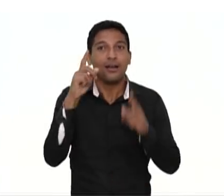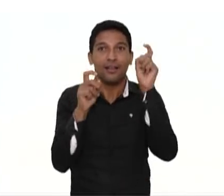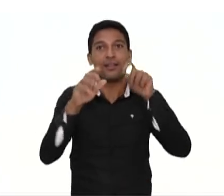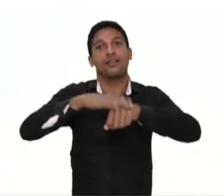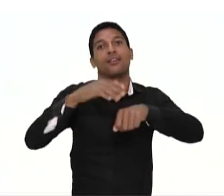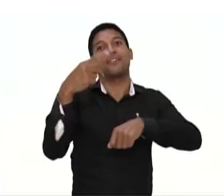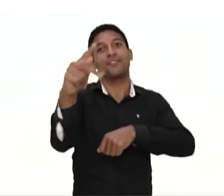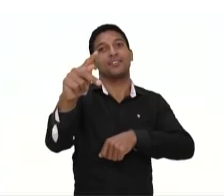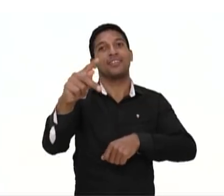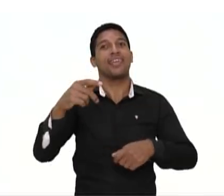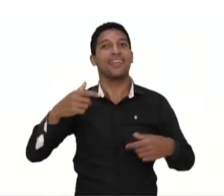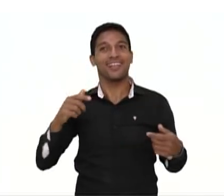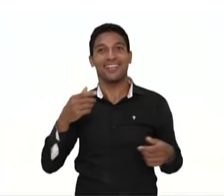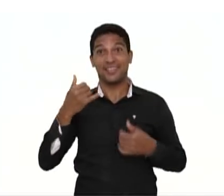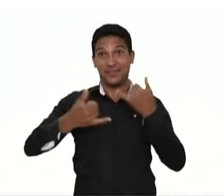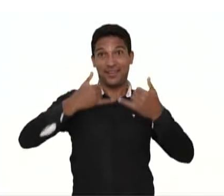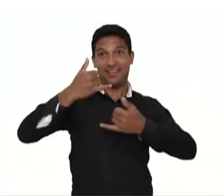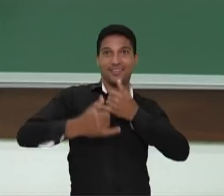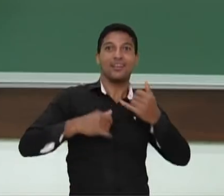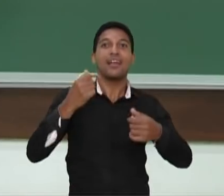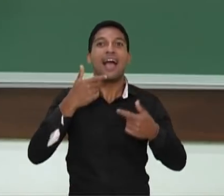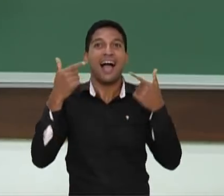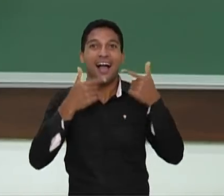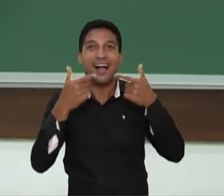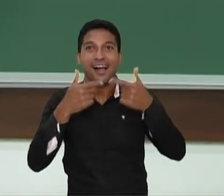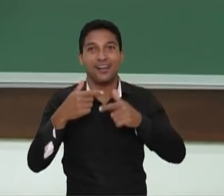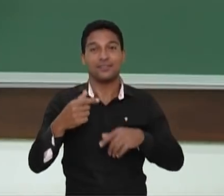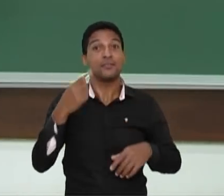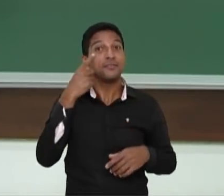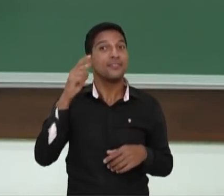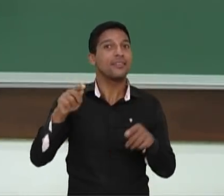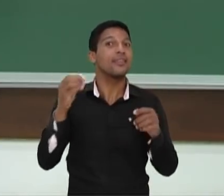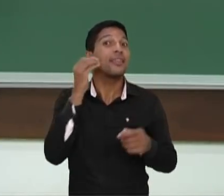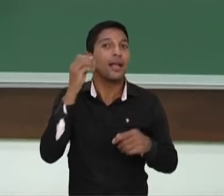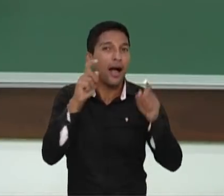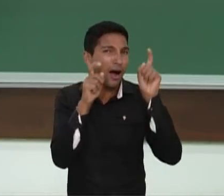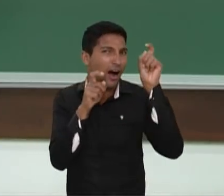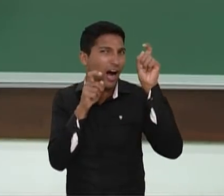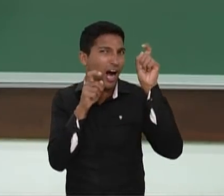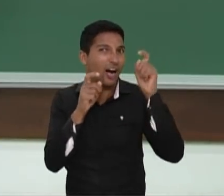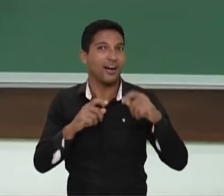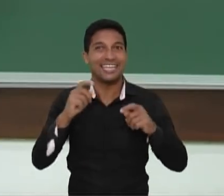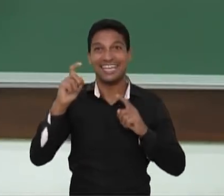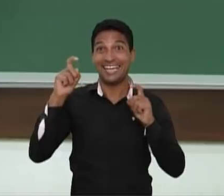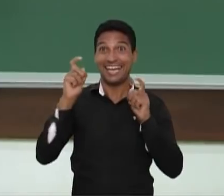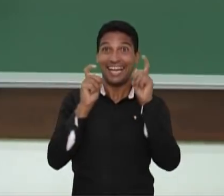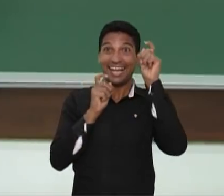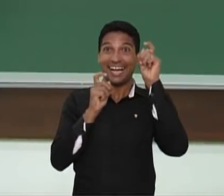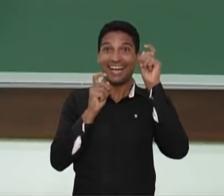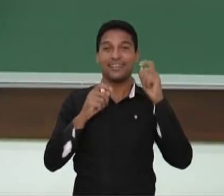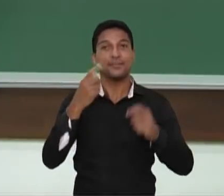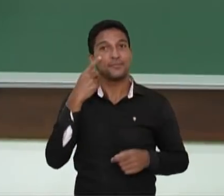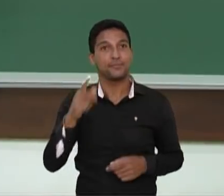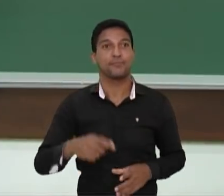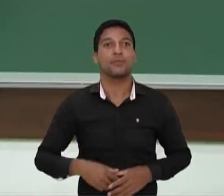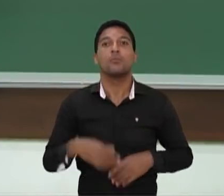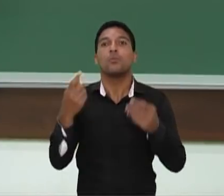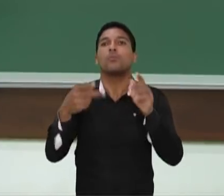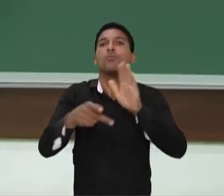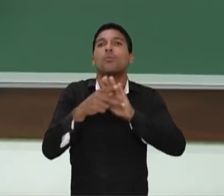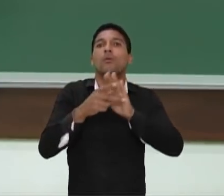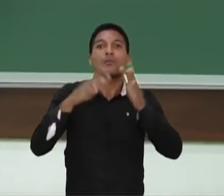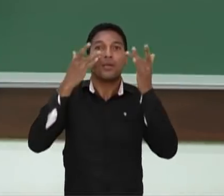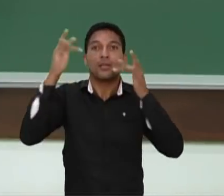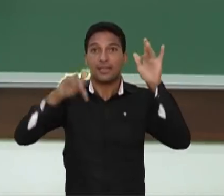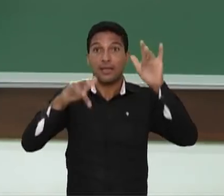hora de se divertir, tá bom? Por que trabalhar isso? A gente não está falando de peças teatrais, né? O teatro trabalha com as